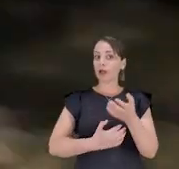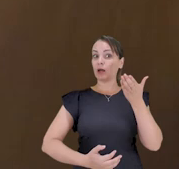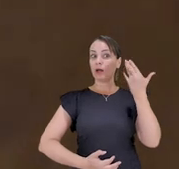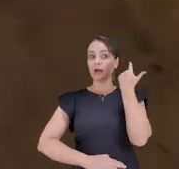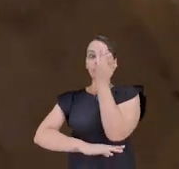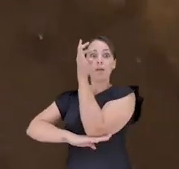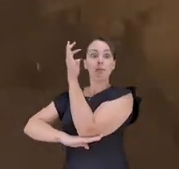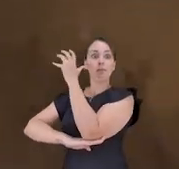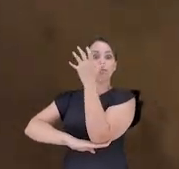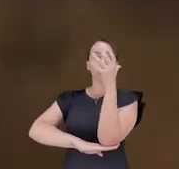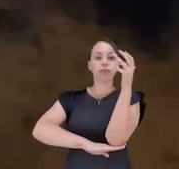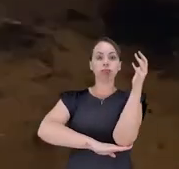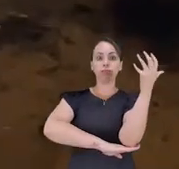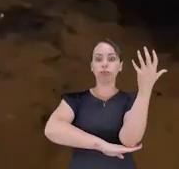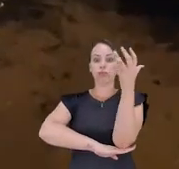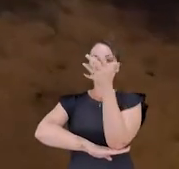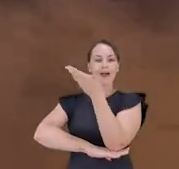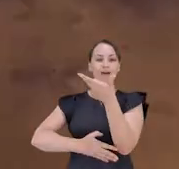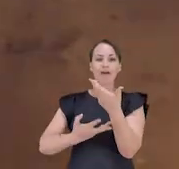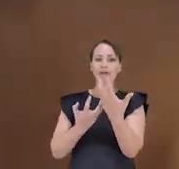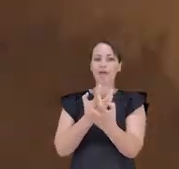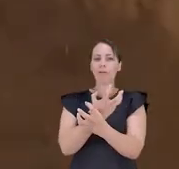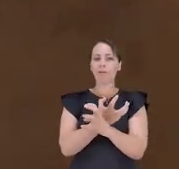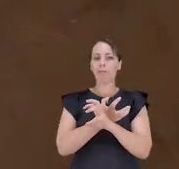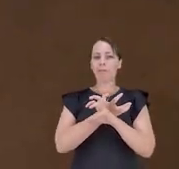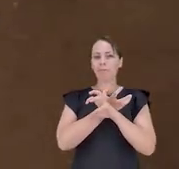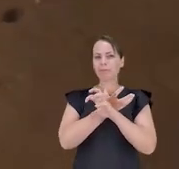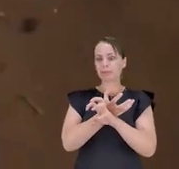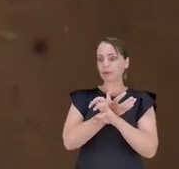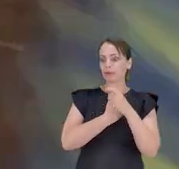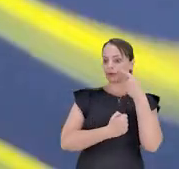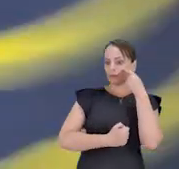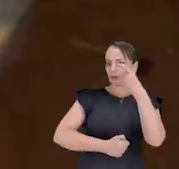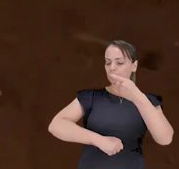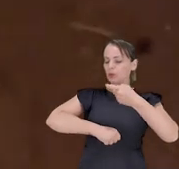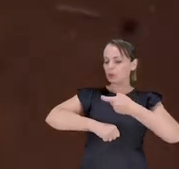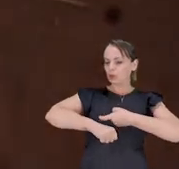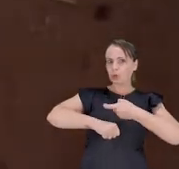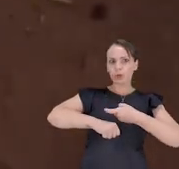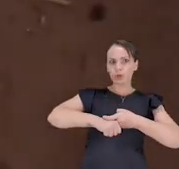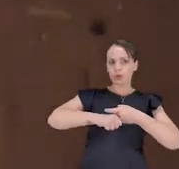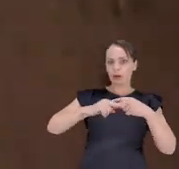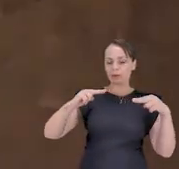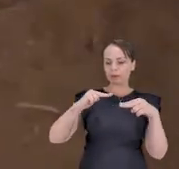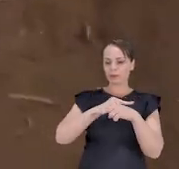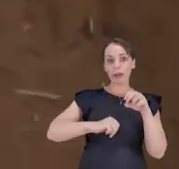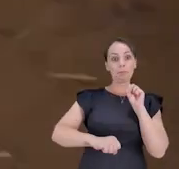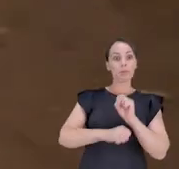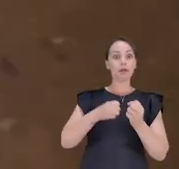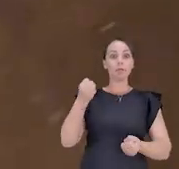virgem, avistamos esse tatu totalmente desorientado no meio da estrada. Paramos o carro para não